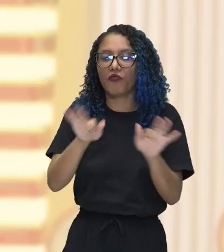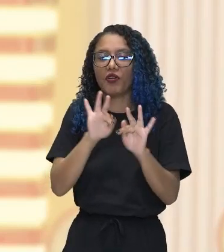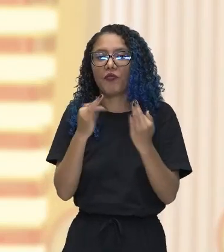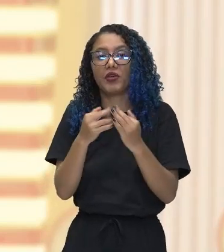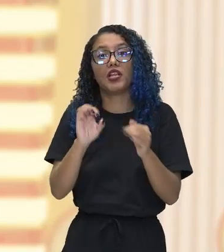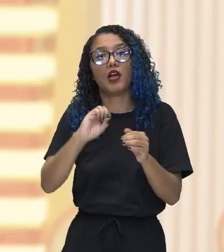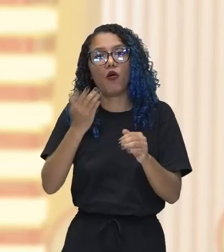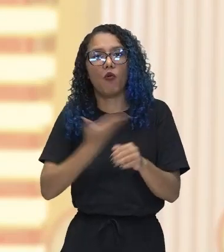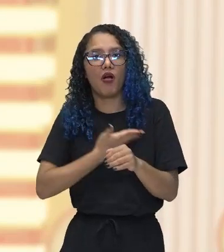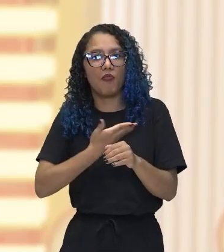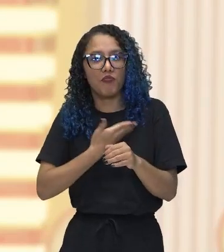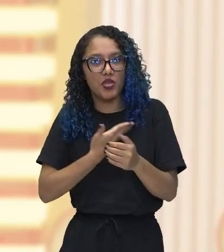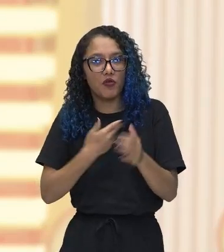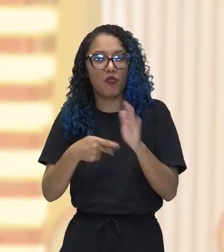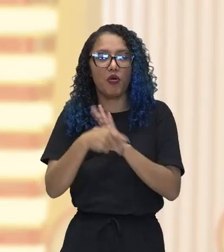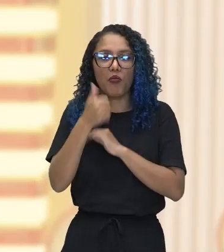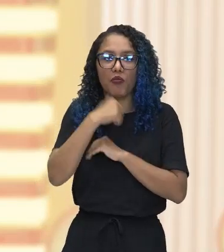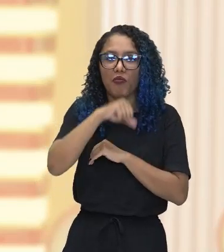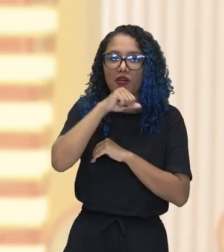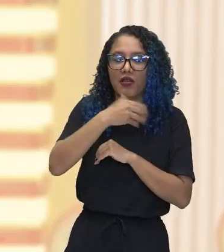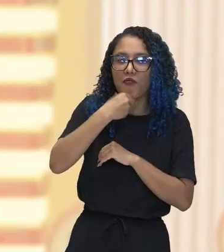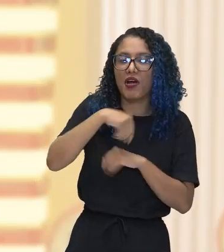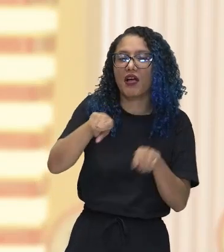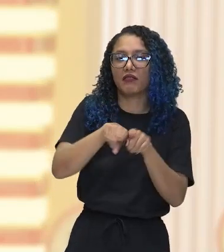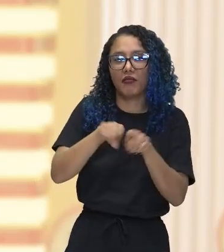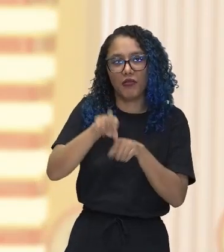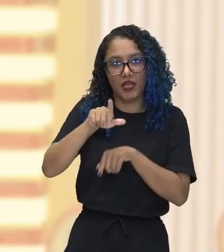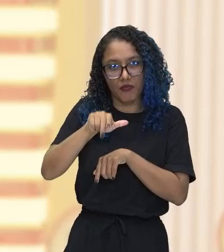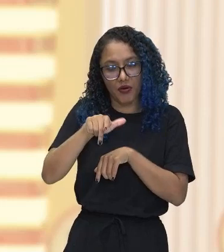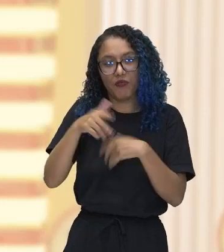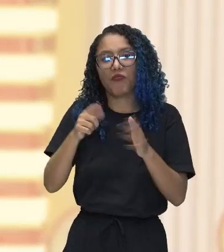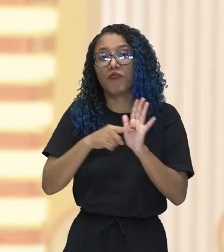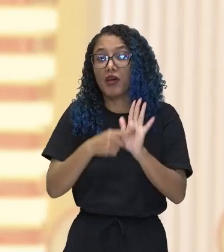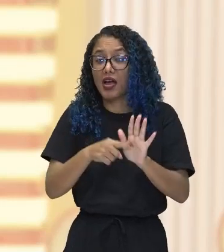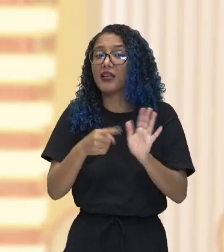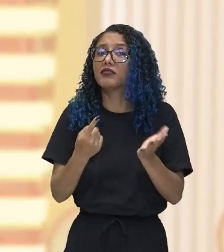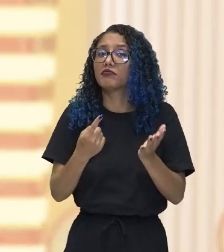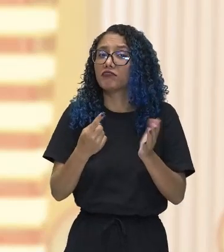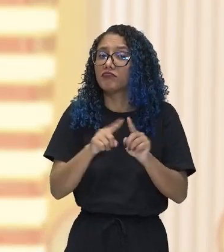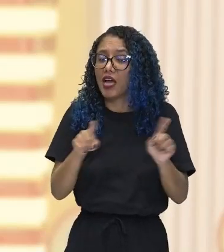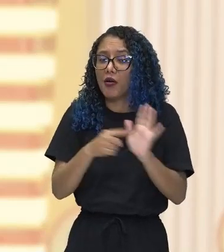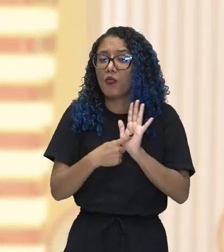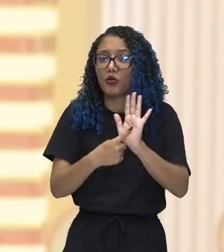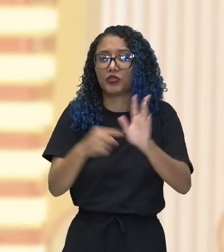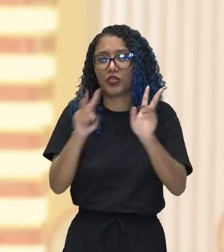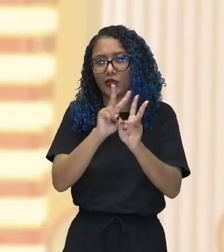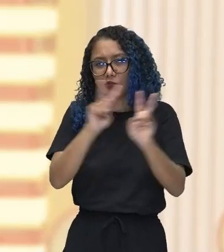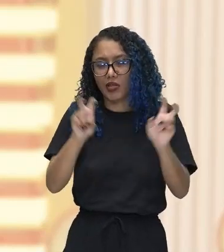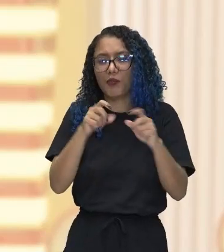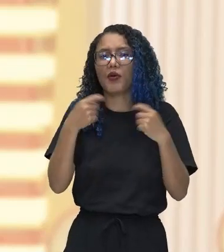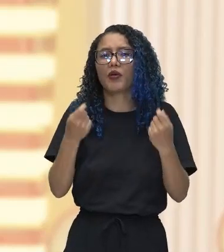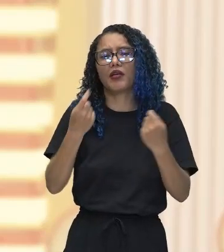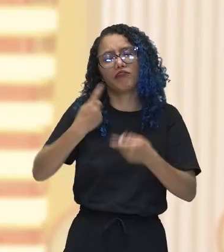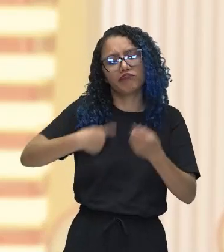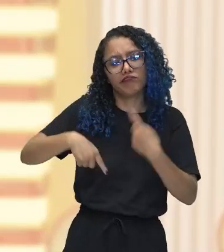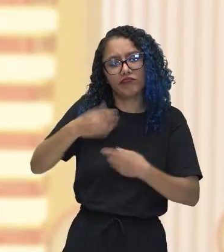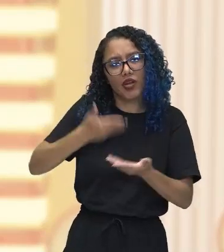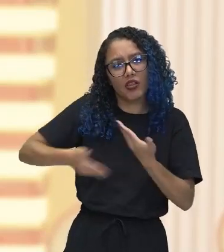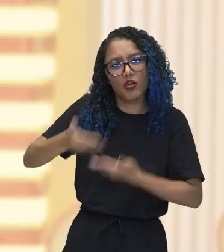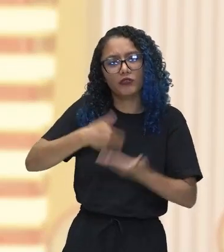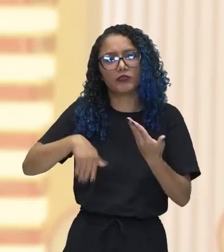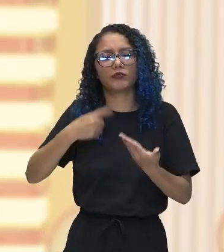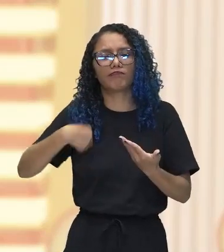aos irmãos. Mas, não é mesmo? Trago, então, esse assunto que é para a gente refletir, né, em conjunto, eu juntamente com